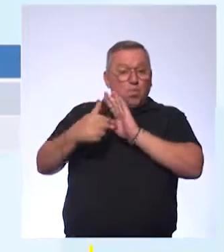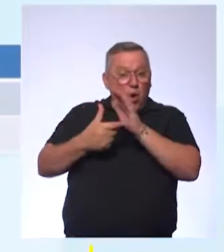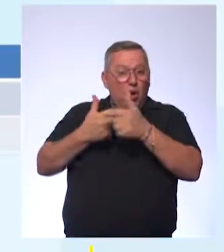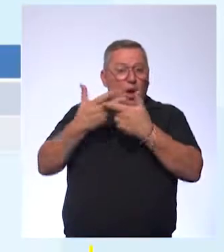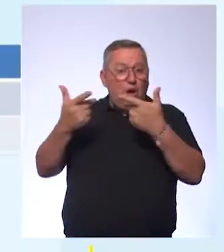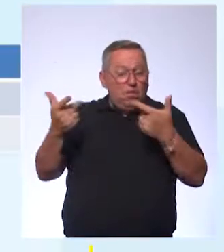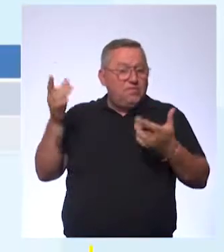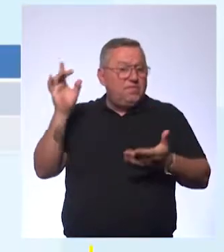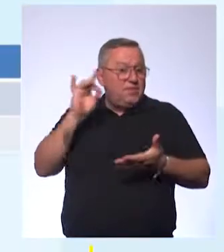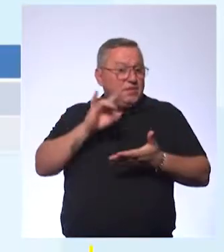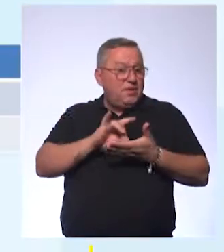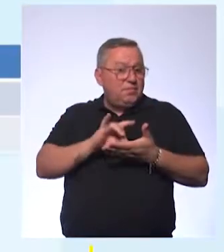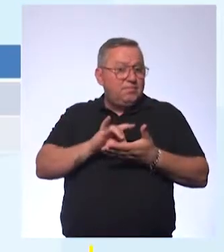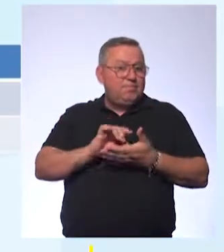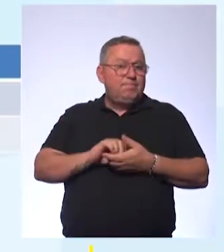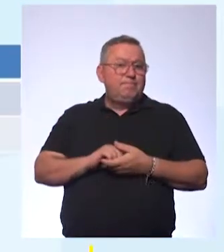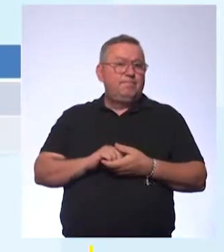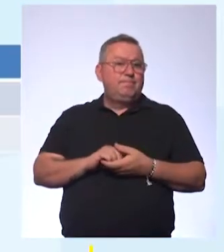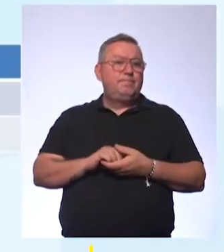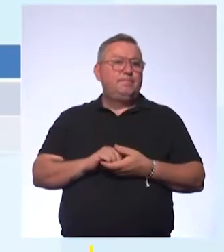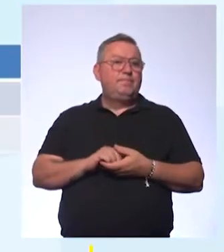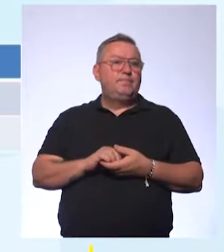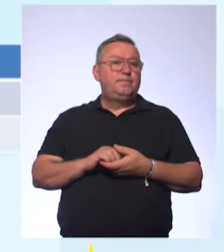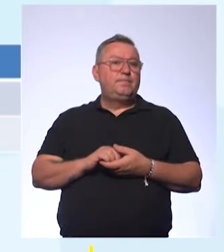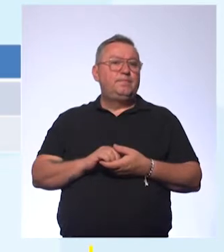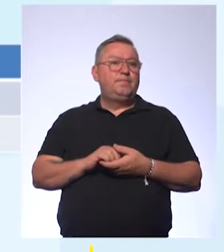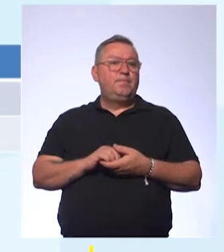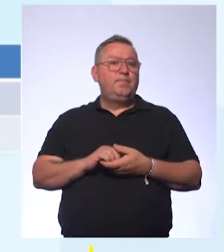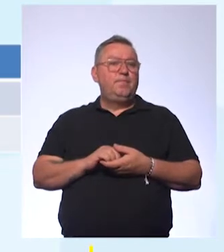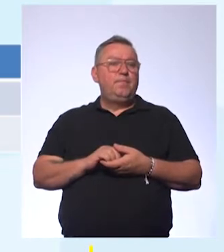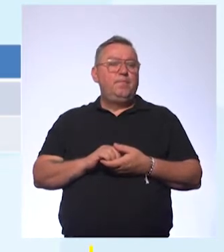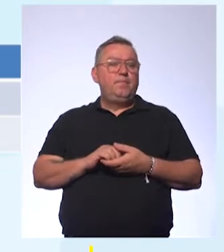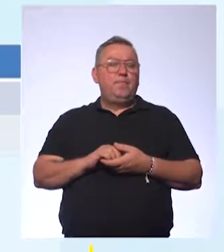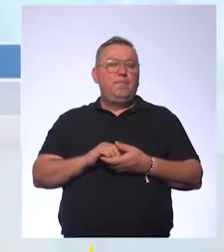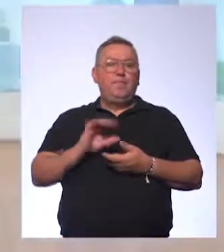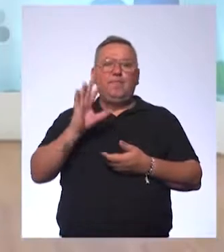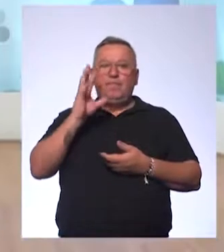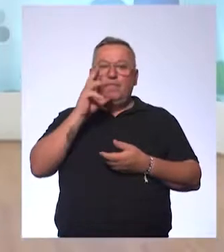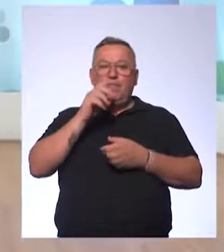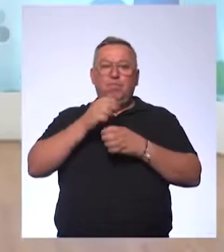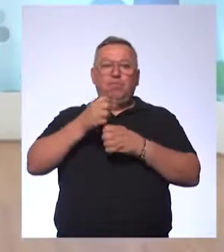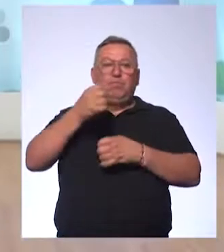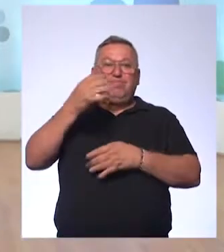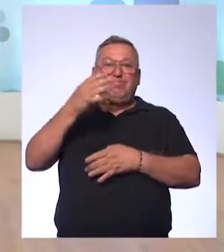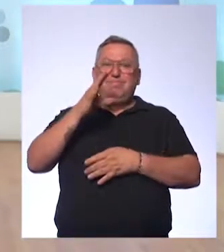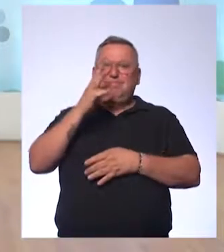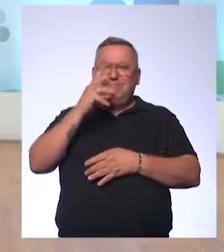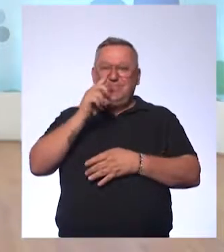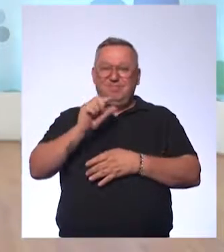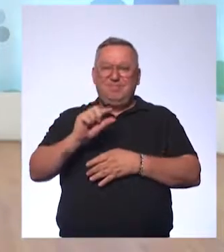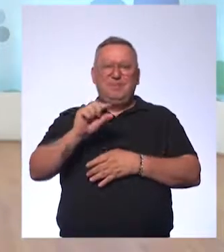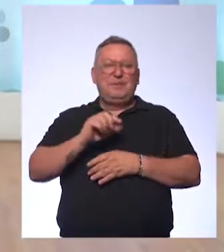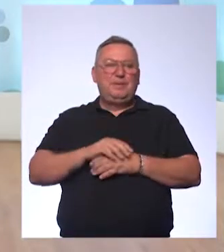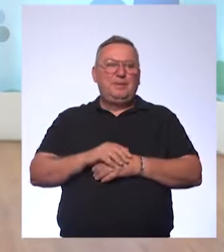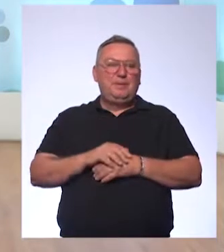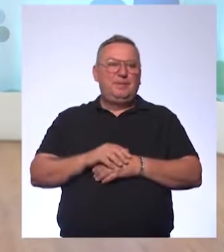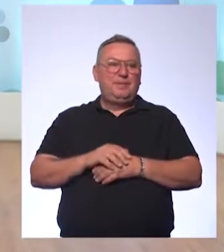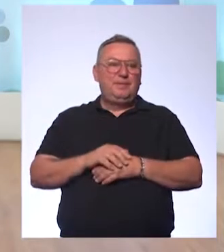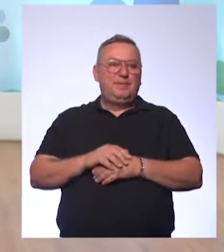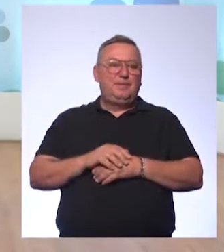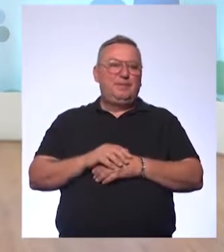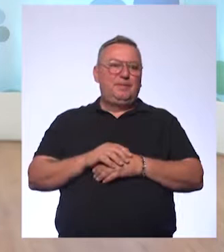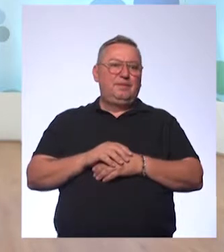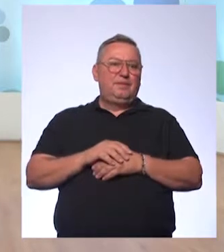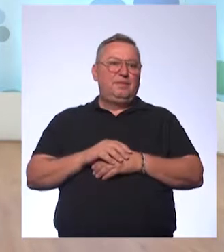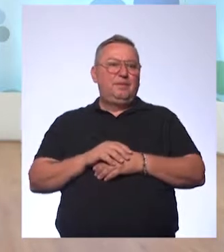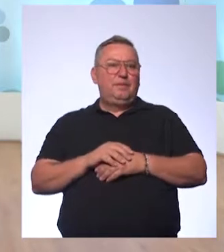verídicos. E aí, o que colocaram na E? Demora para subir as respostas, né? Vamos lá. Aqui. Achou alguma da E?